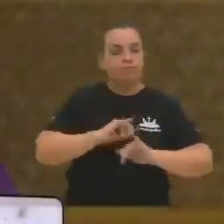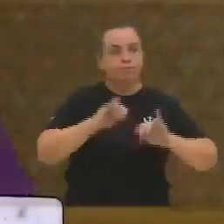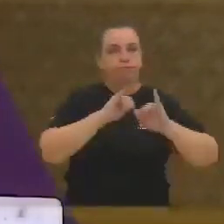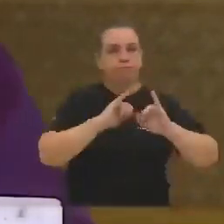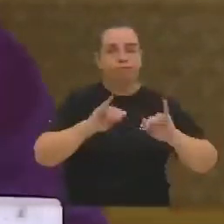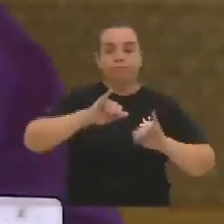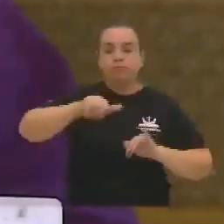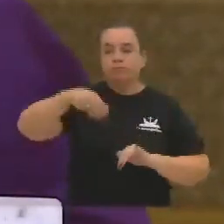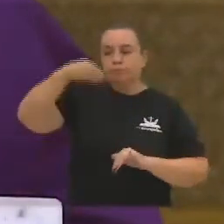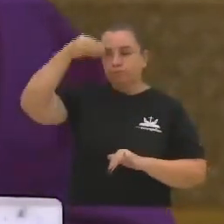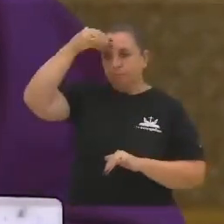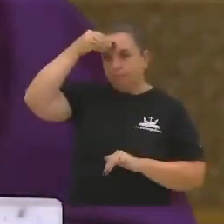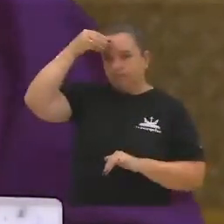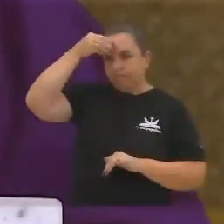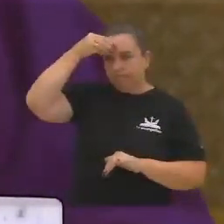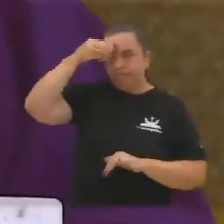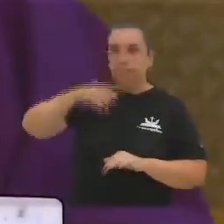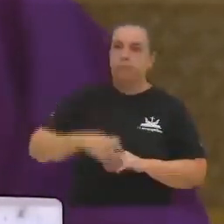de João Batista.